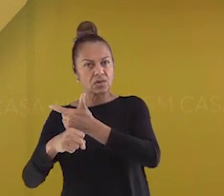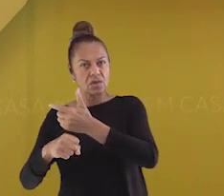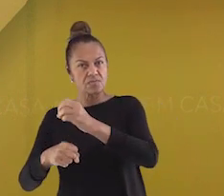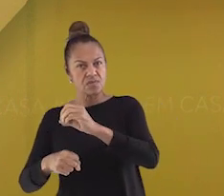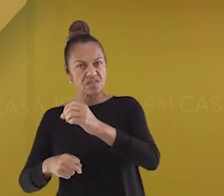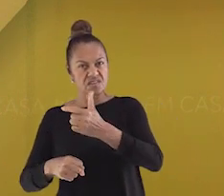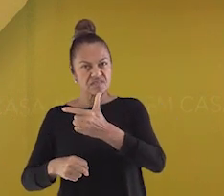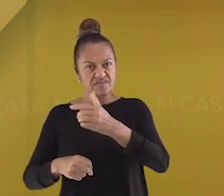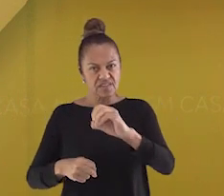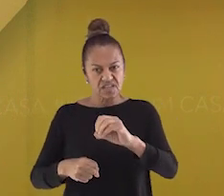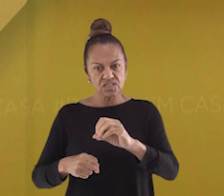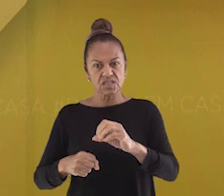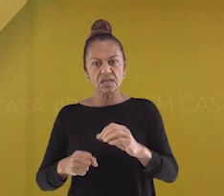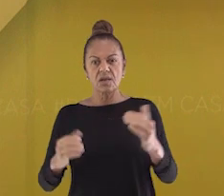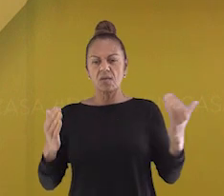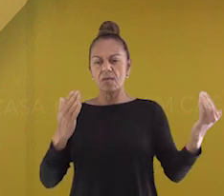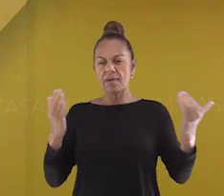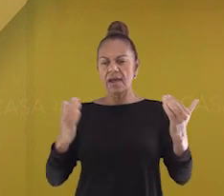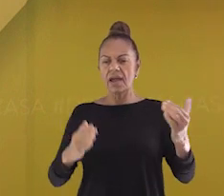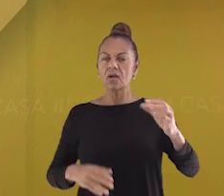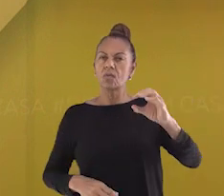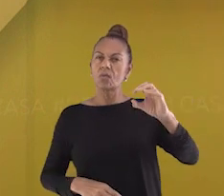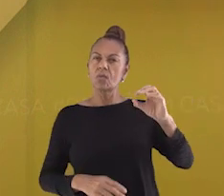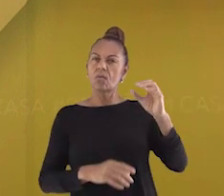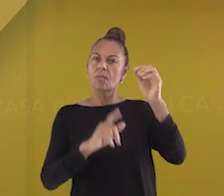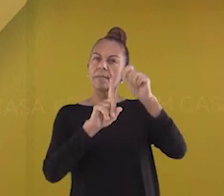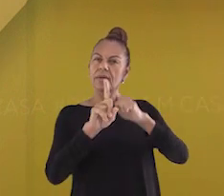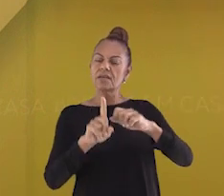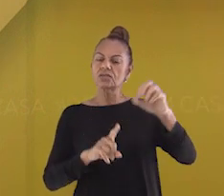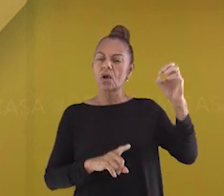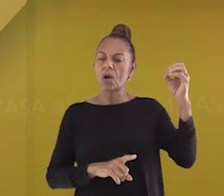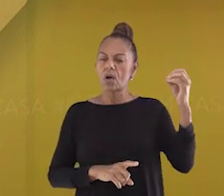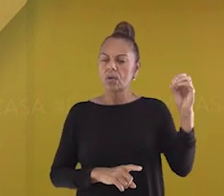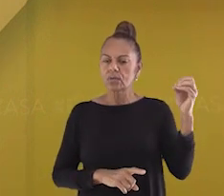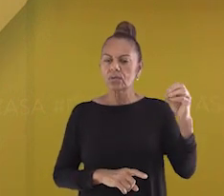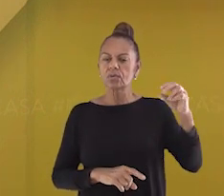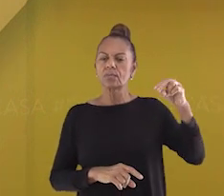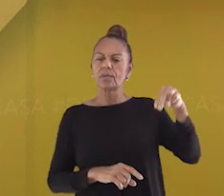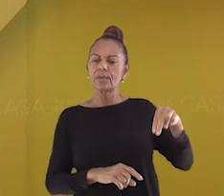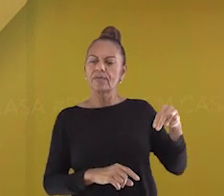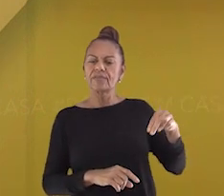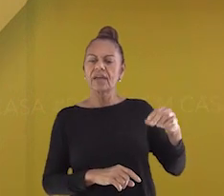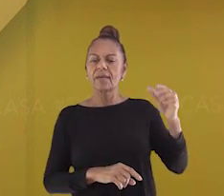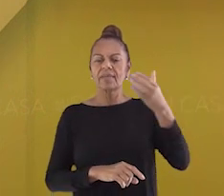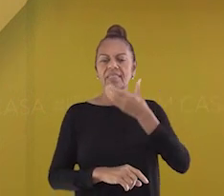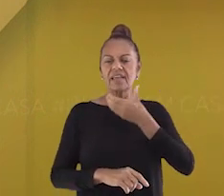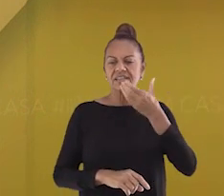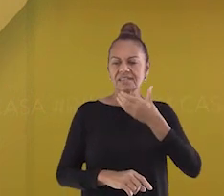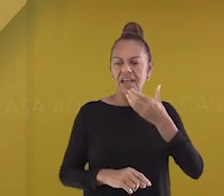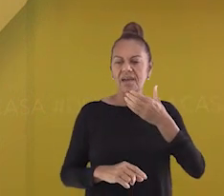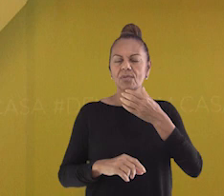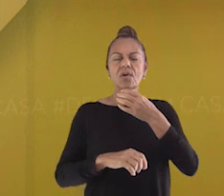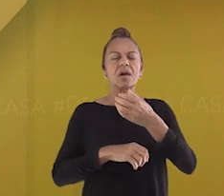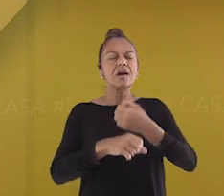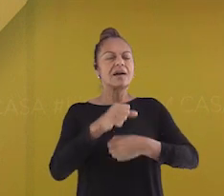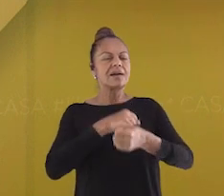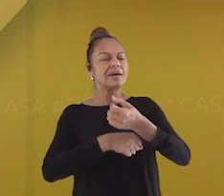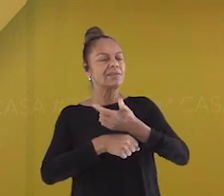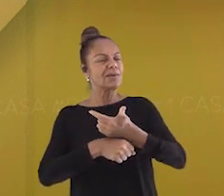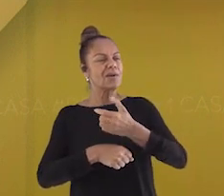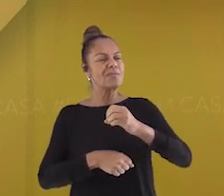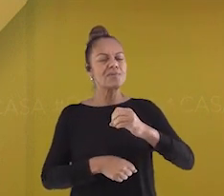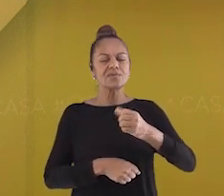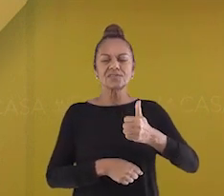de 2020 com outubro, novembro e dezembro de 2019, veremos que em